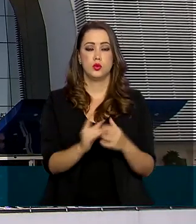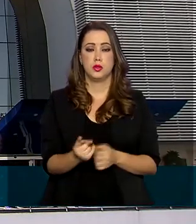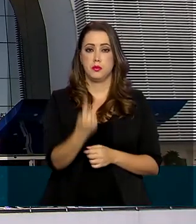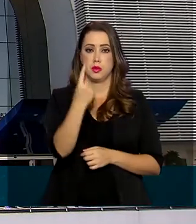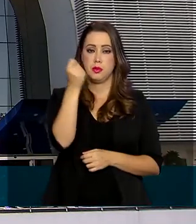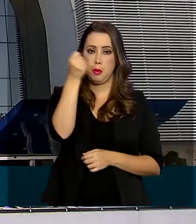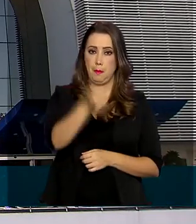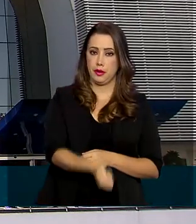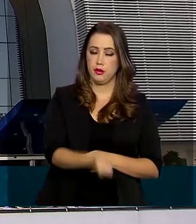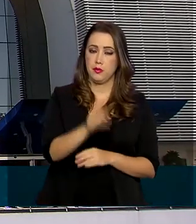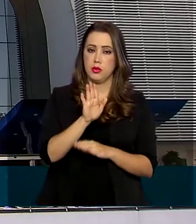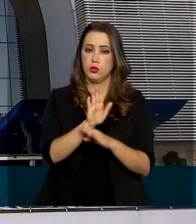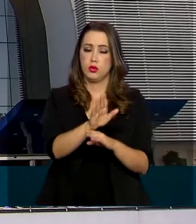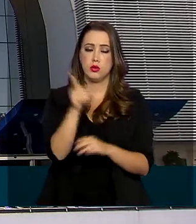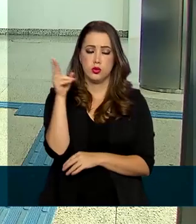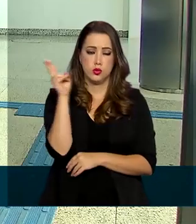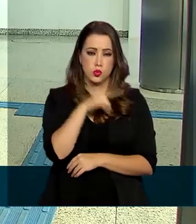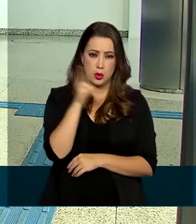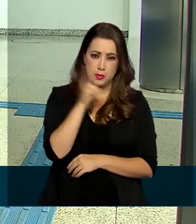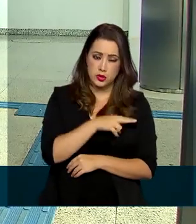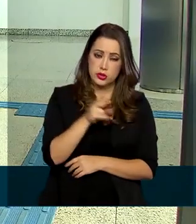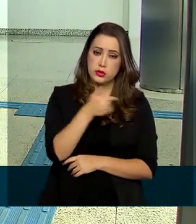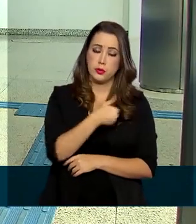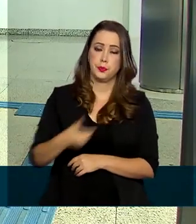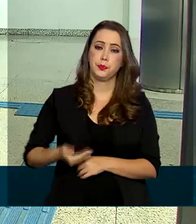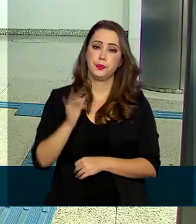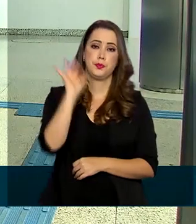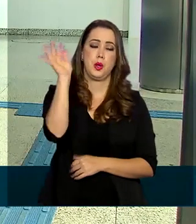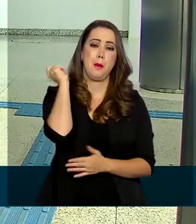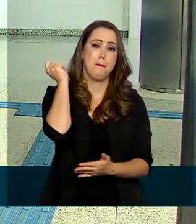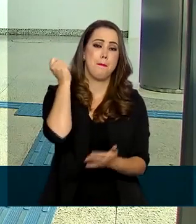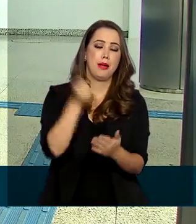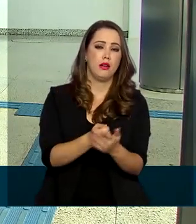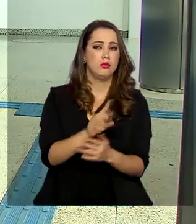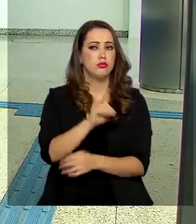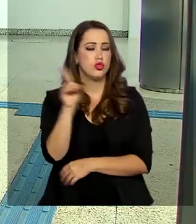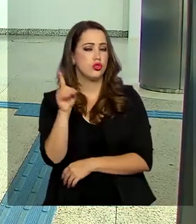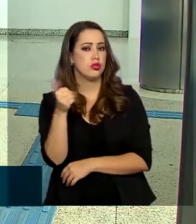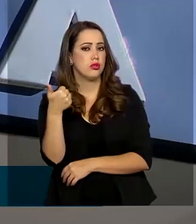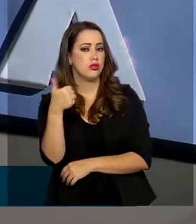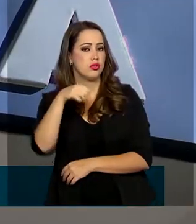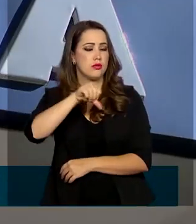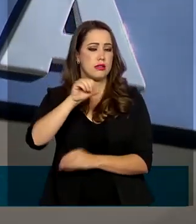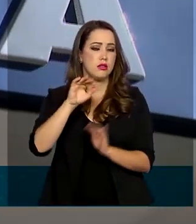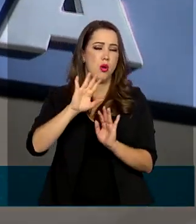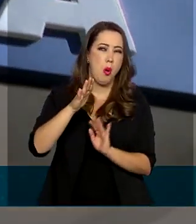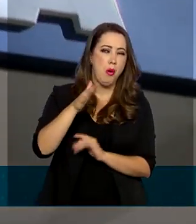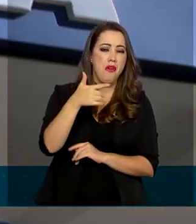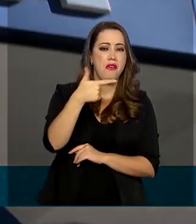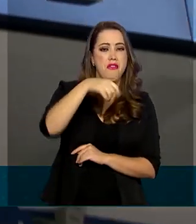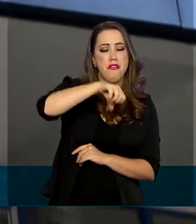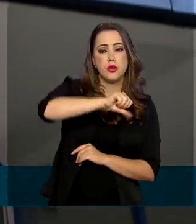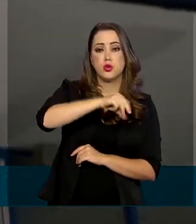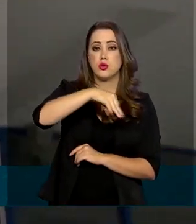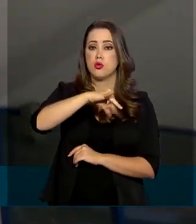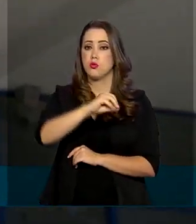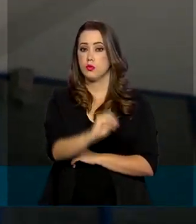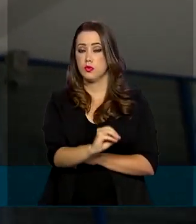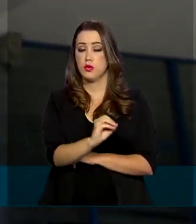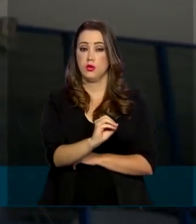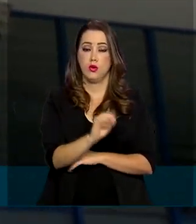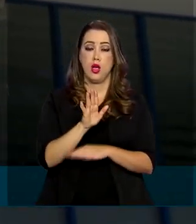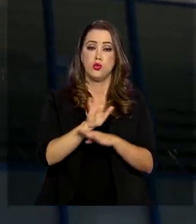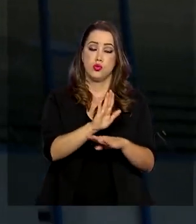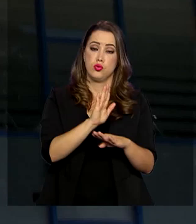parcela do auxílio emergencial do governo federal será pago entre os dias 19 e 29 de maio. O